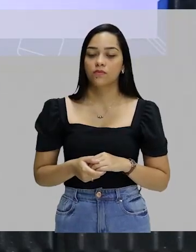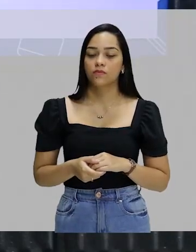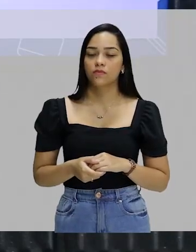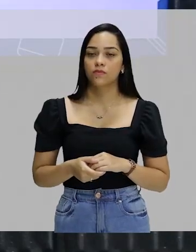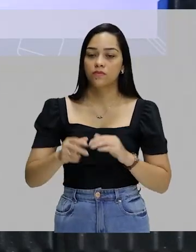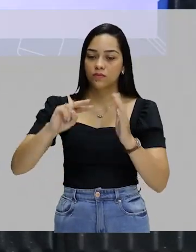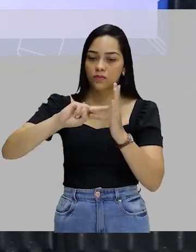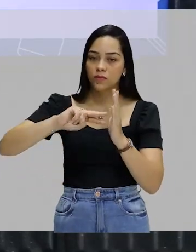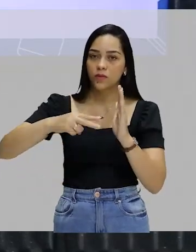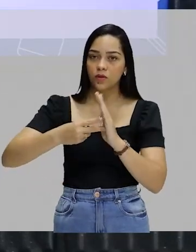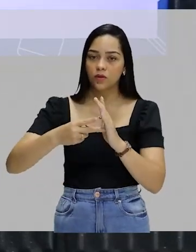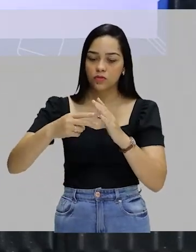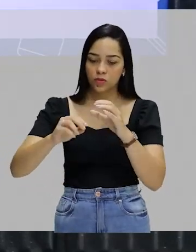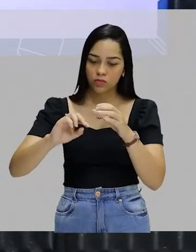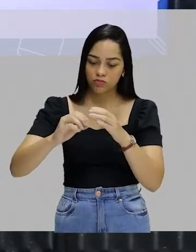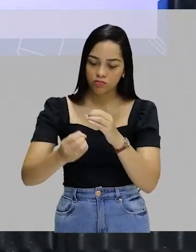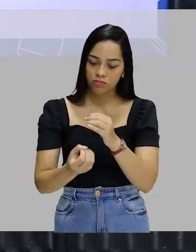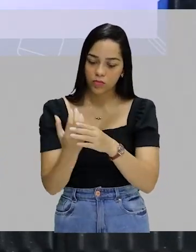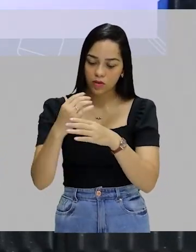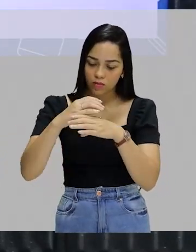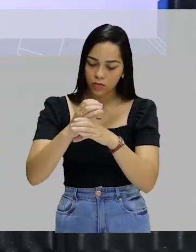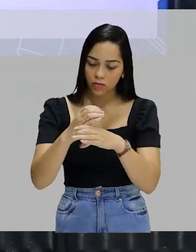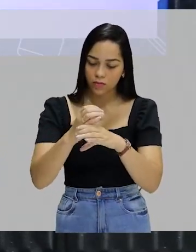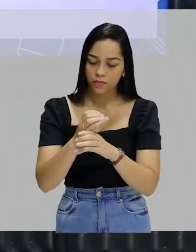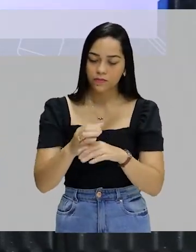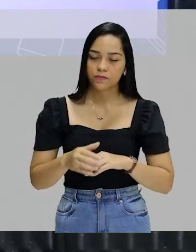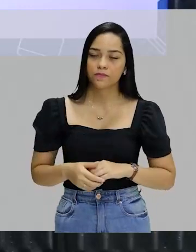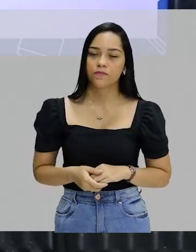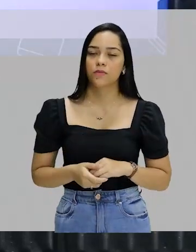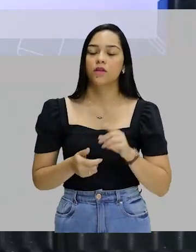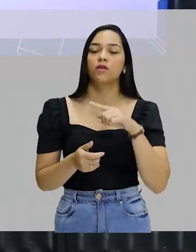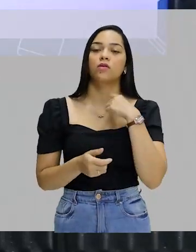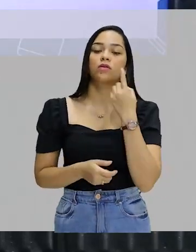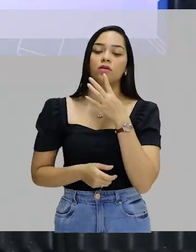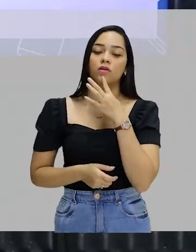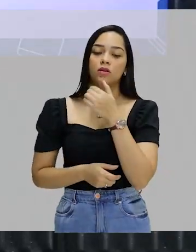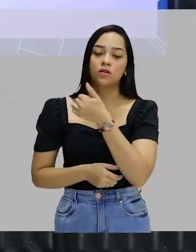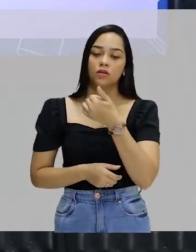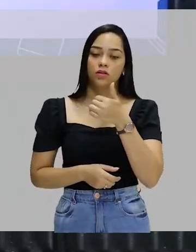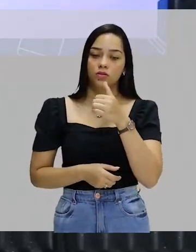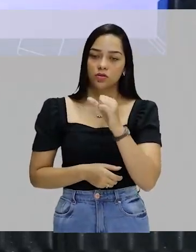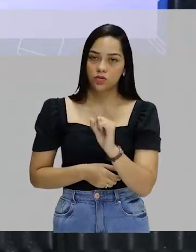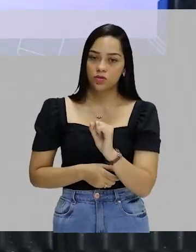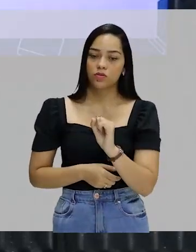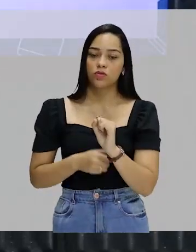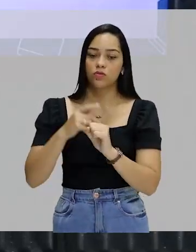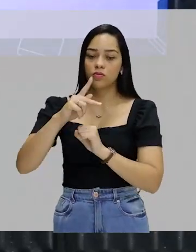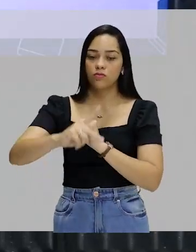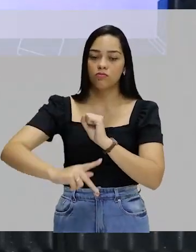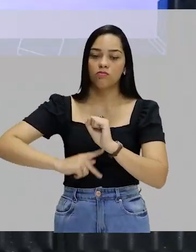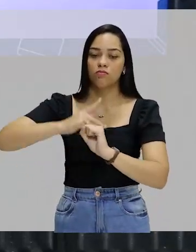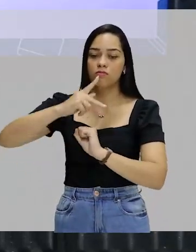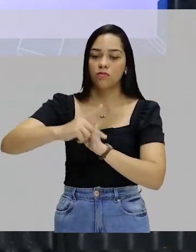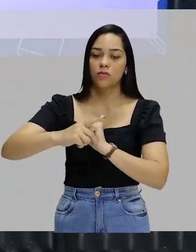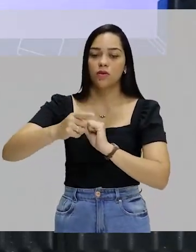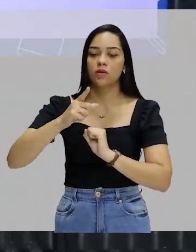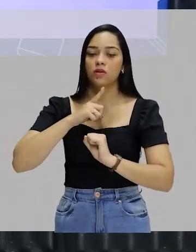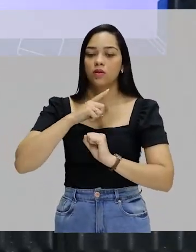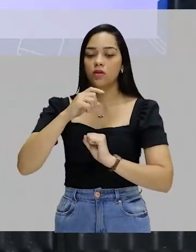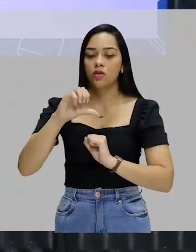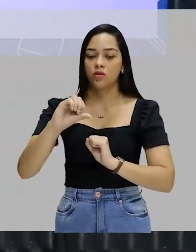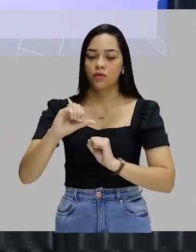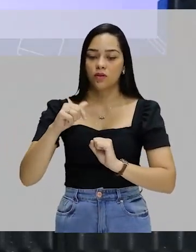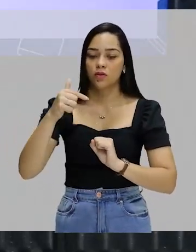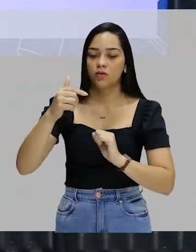pelo homem em laboratório. Tudo bem? Então, nós conhecemos 118 elementos. A partir do 92,